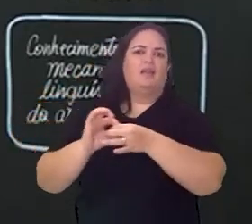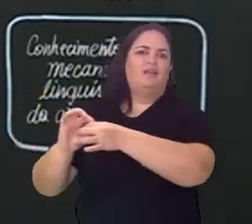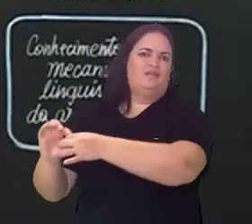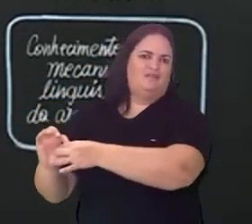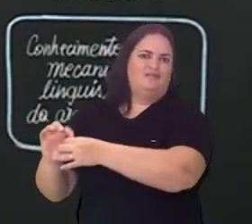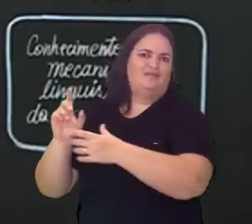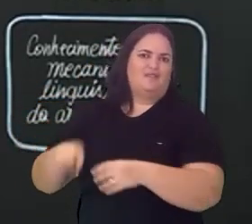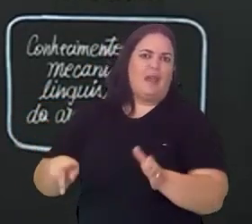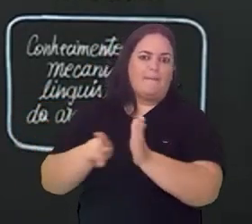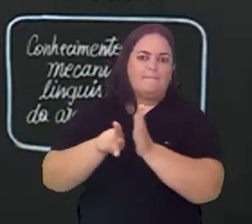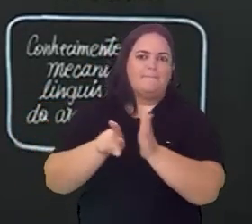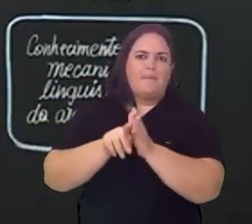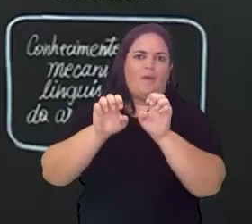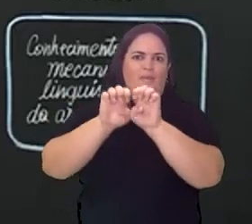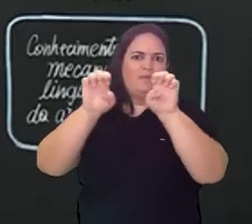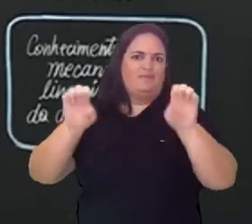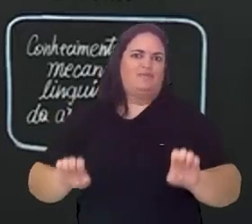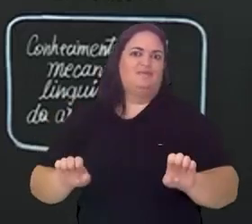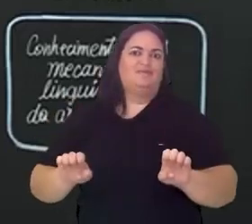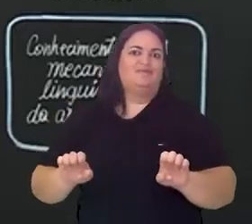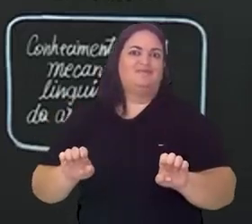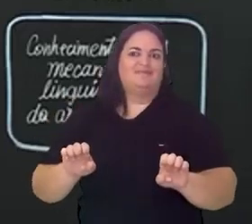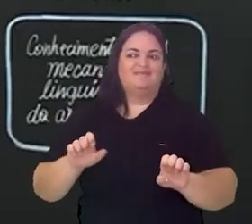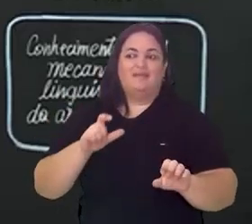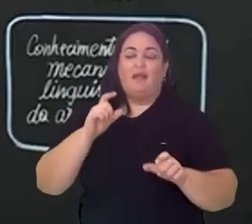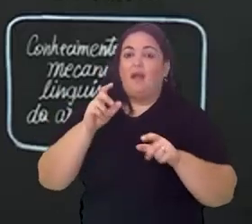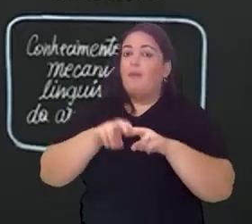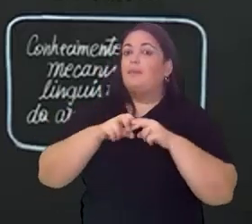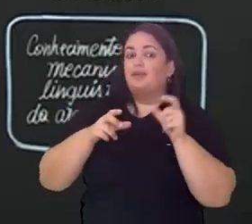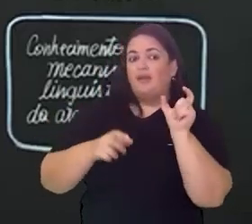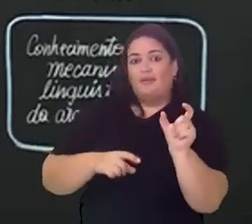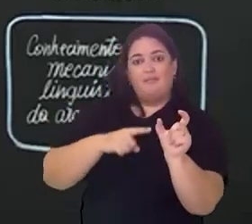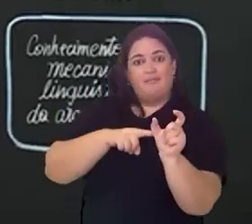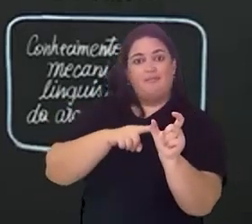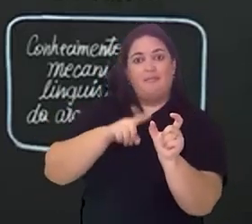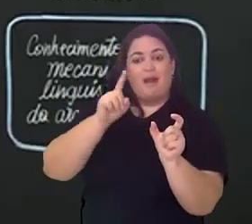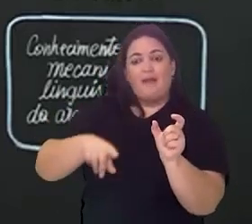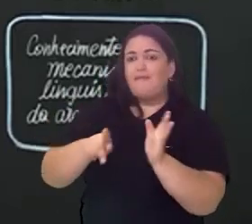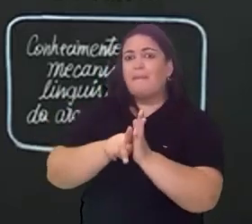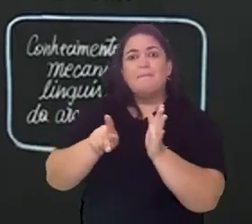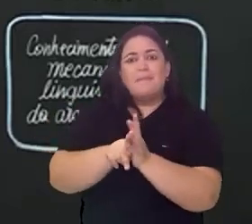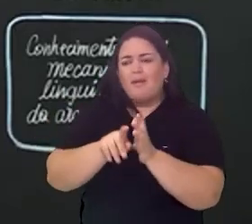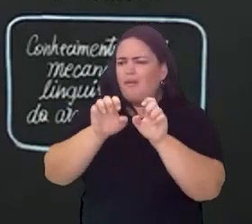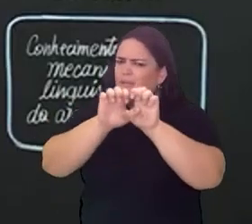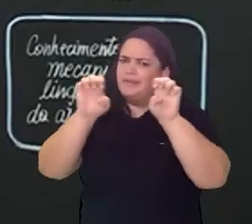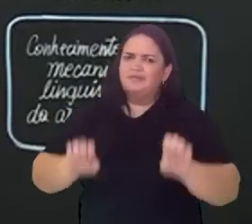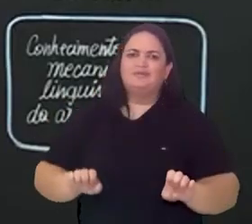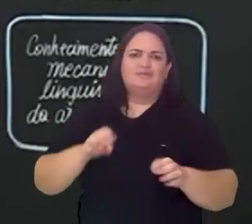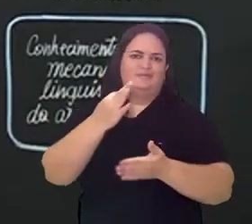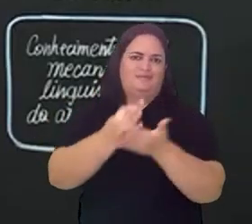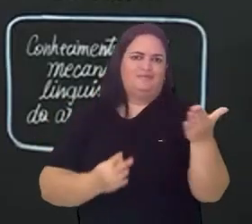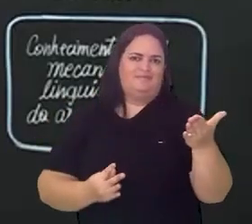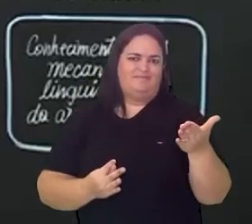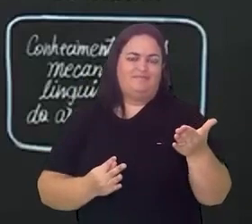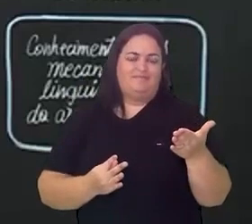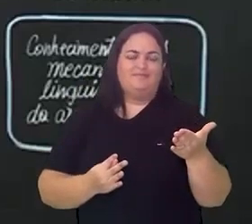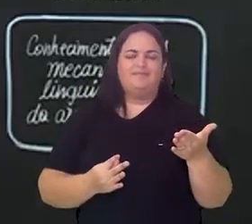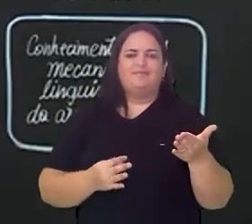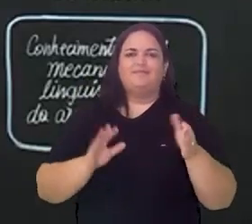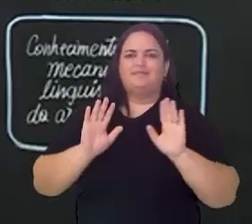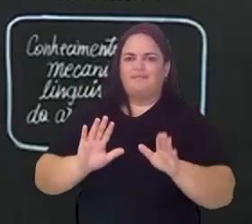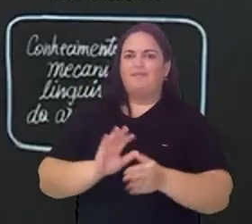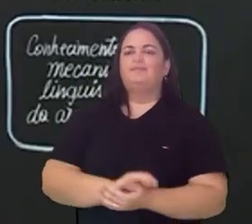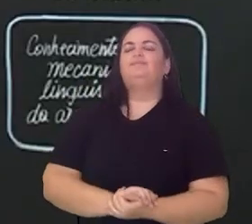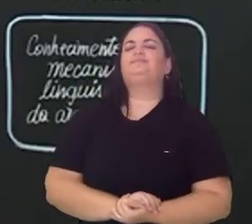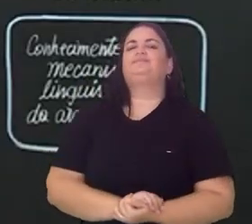aspecto estrutural, já que as palavras garantem a estrutura do seu texto. Bom, então